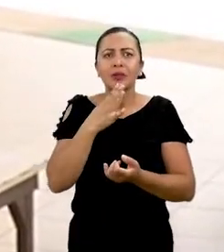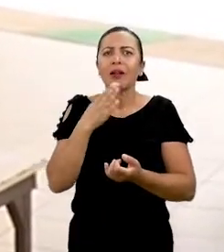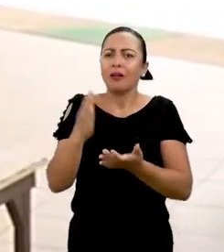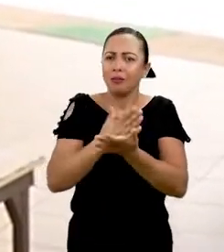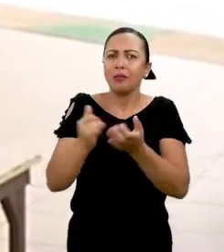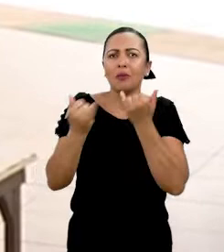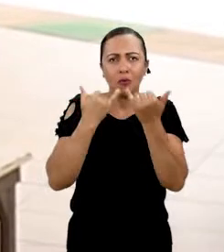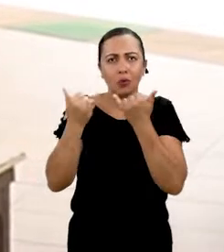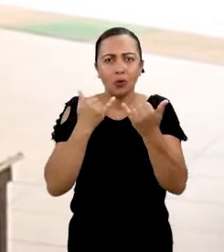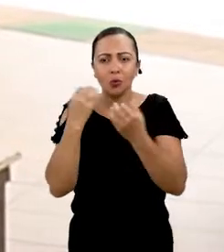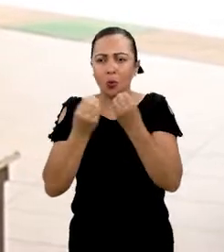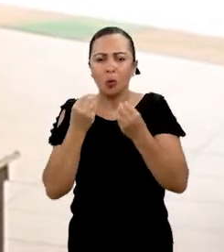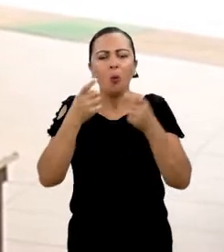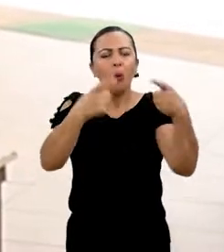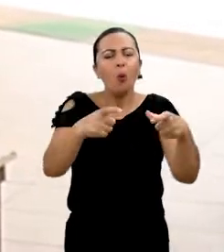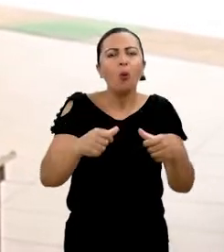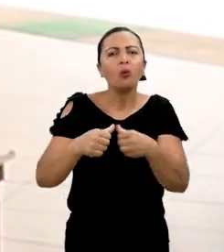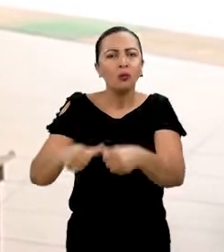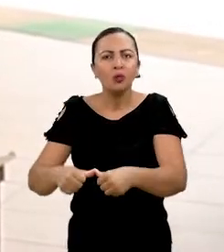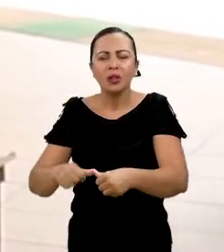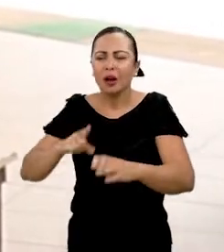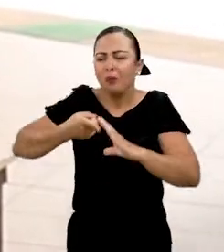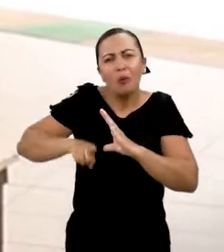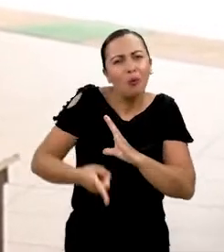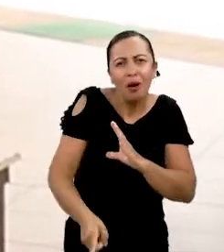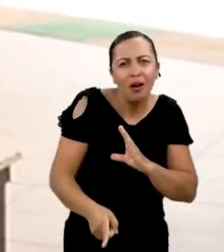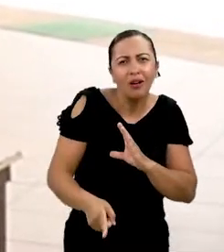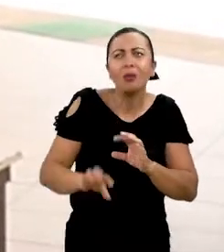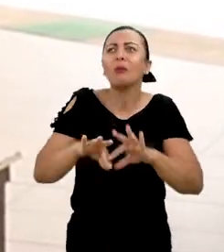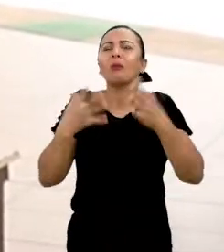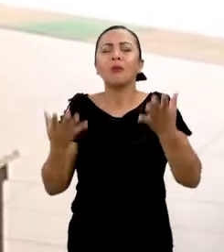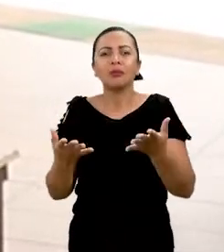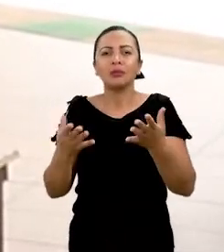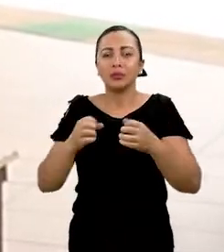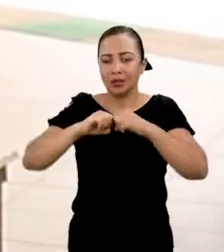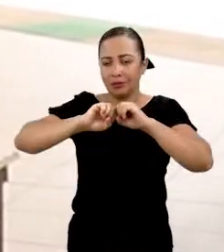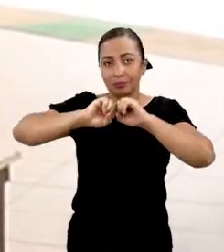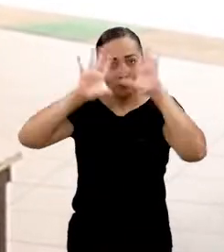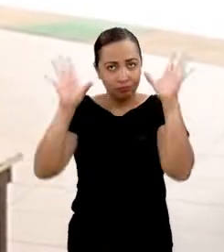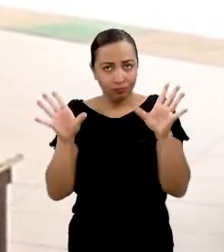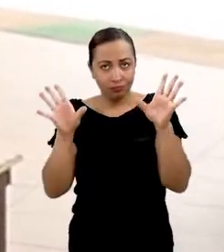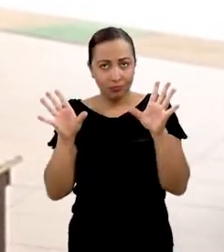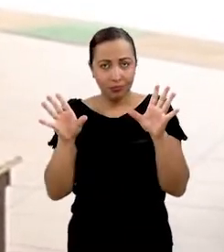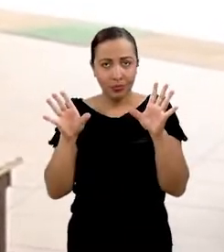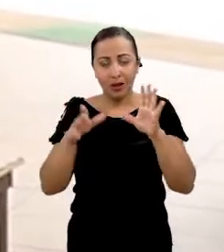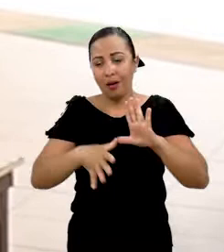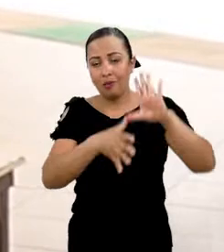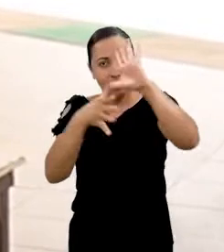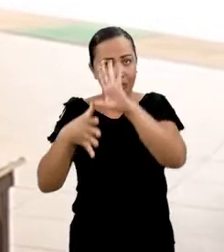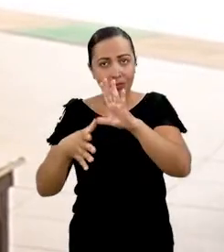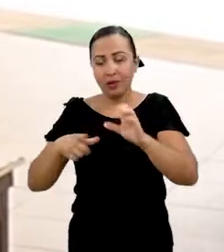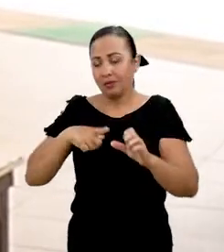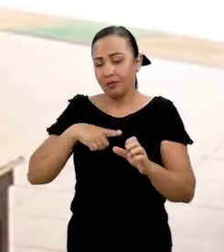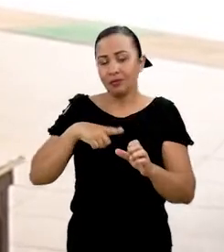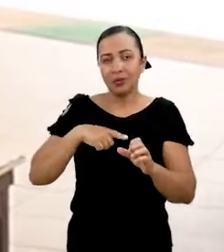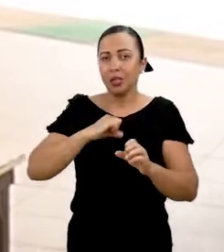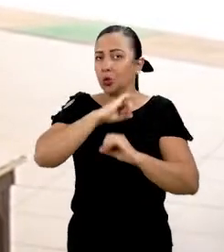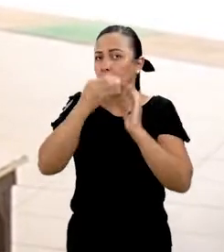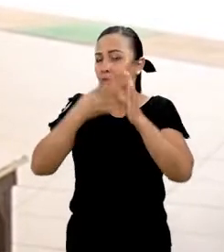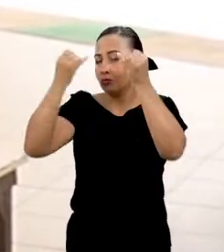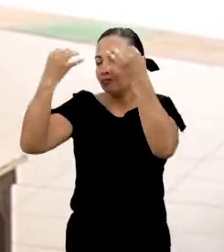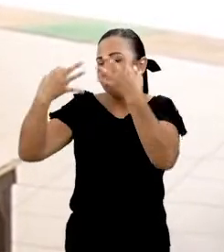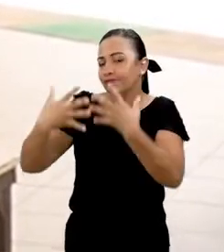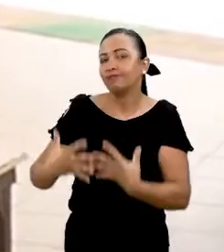poço, como localização, profundidade, é só abrir esse mapa que lá vai